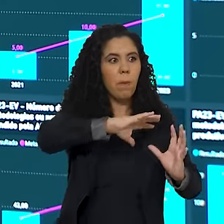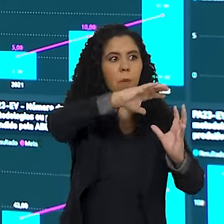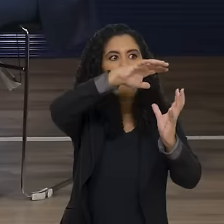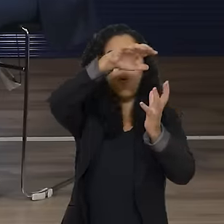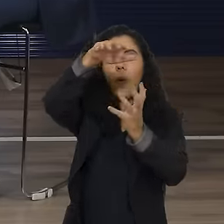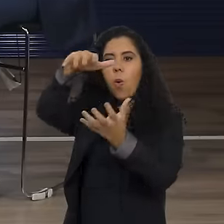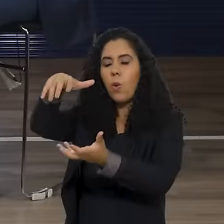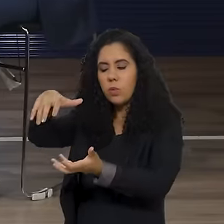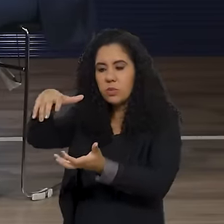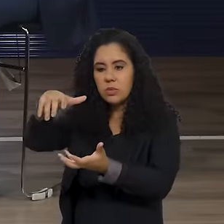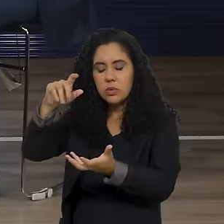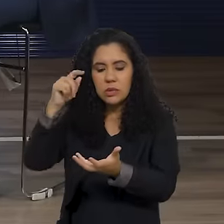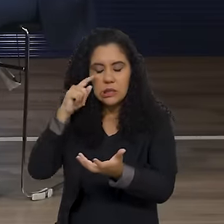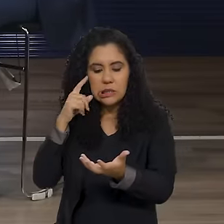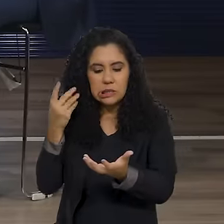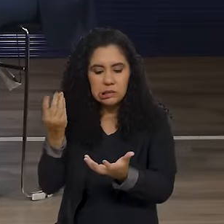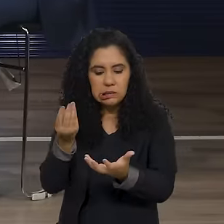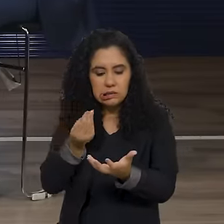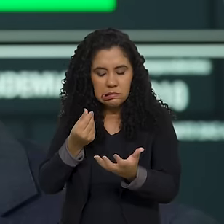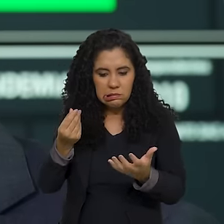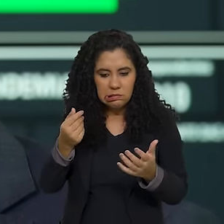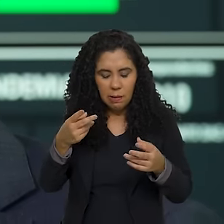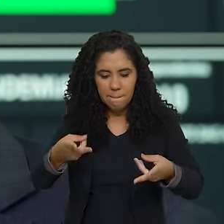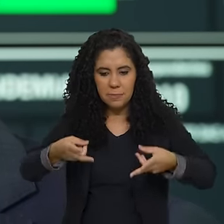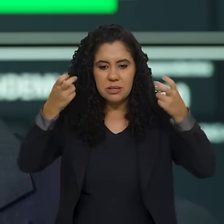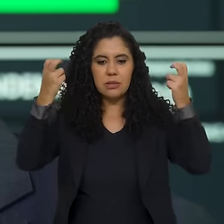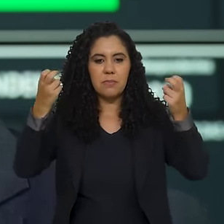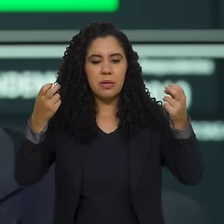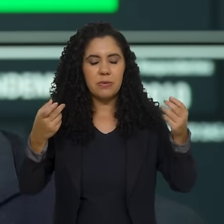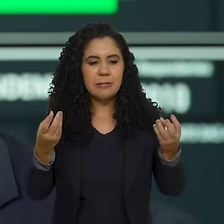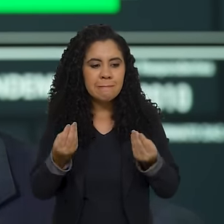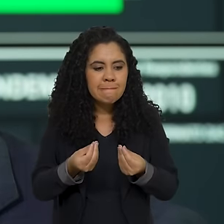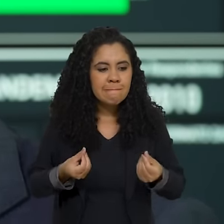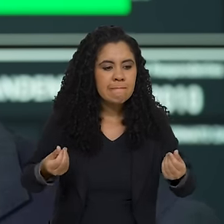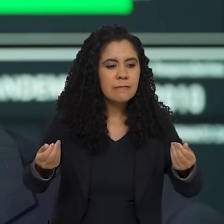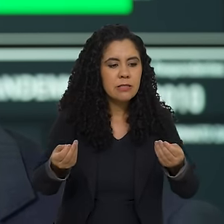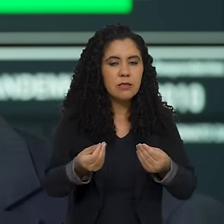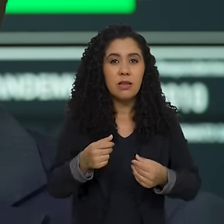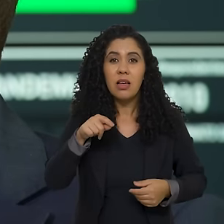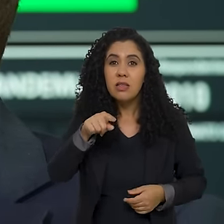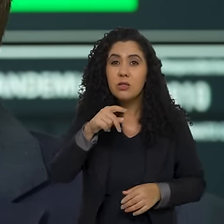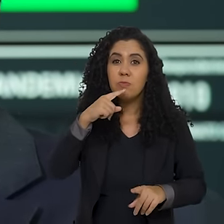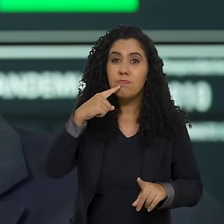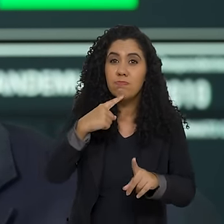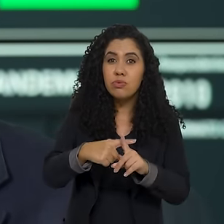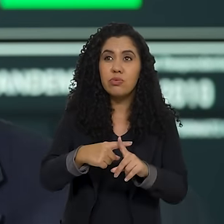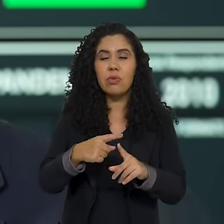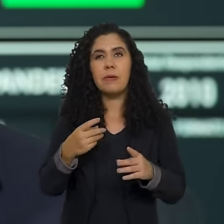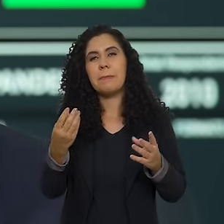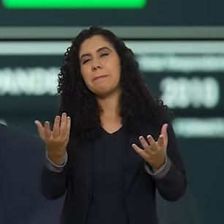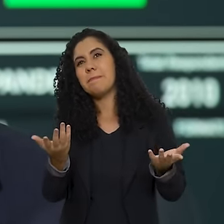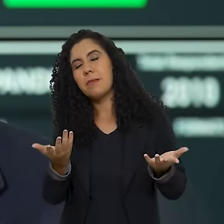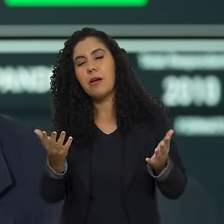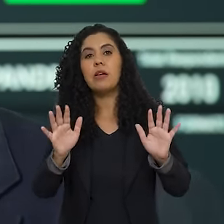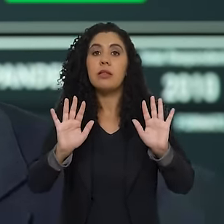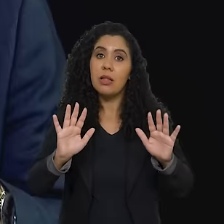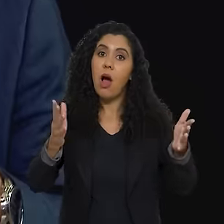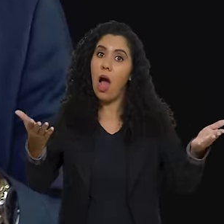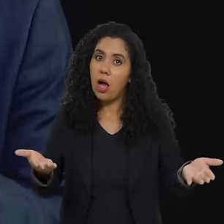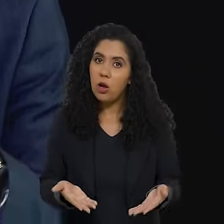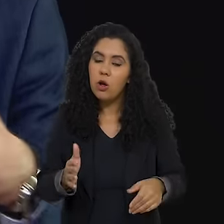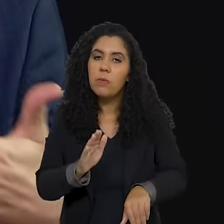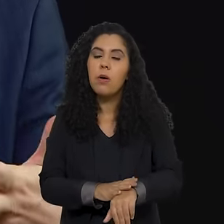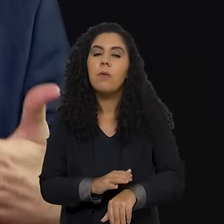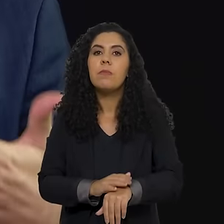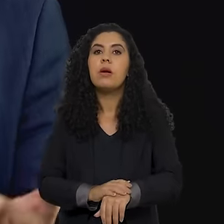que o mundo todo percebeu que estavam muito concentrados em um ou outro país. E isso nunca é bom, ter concentração.